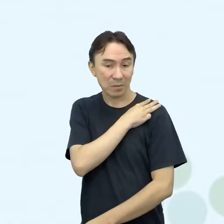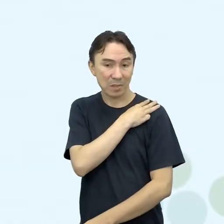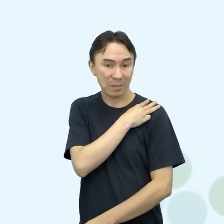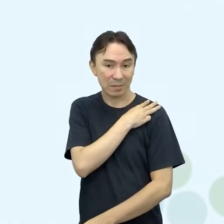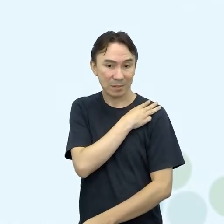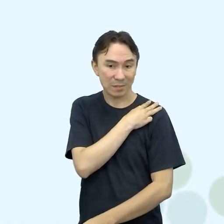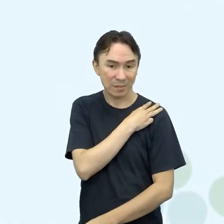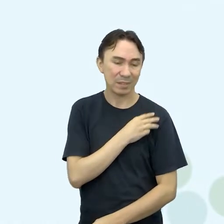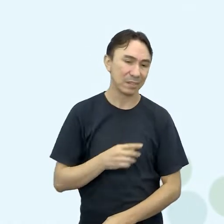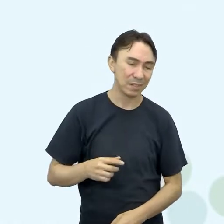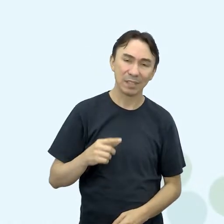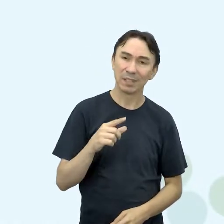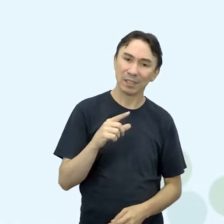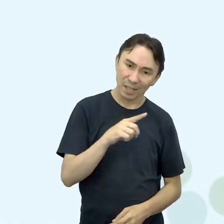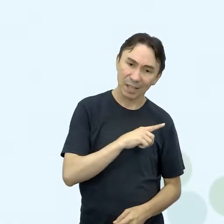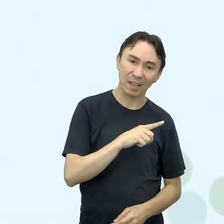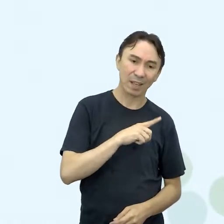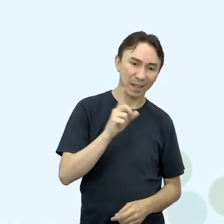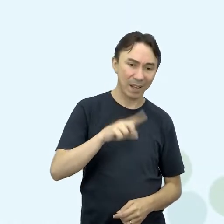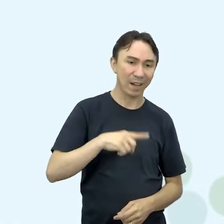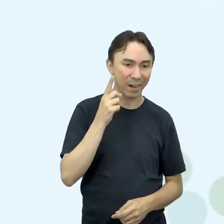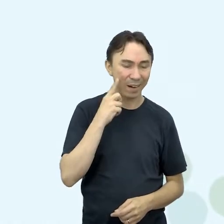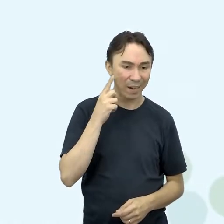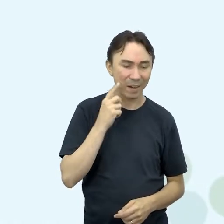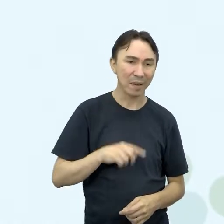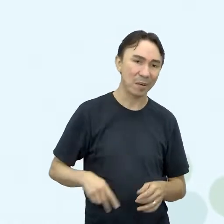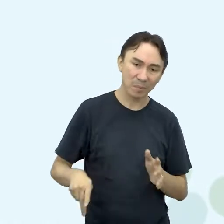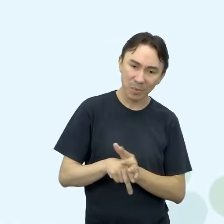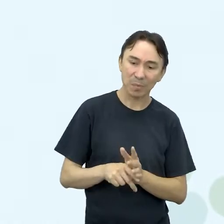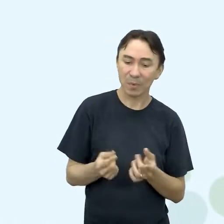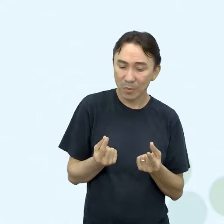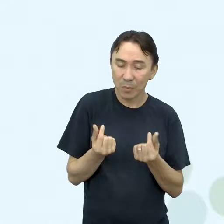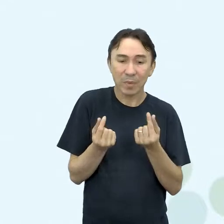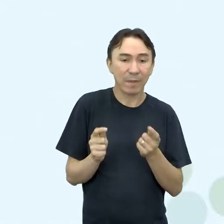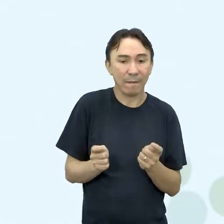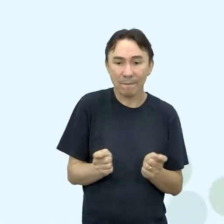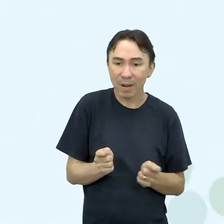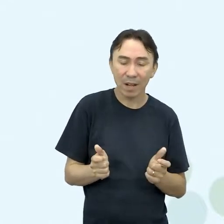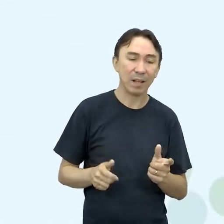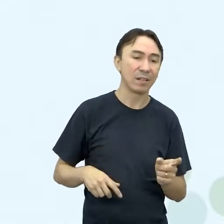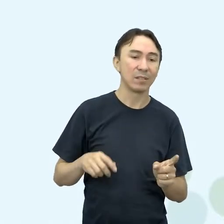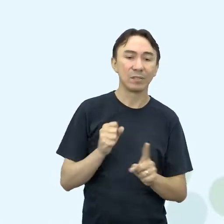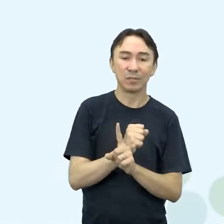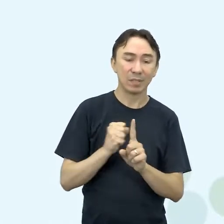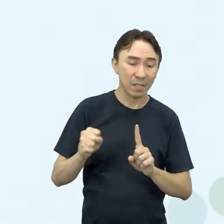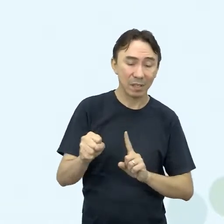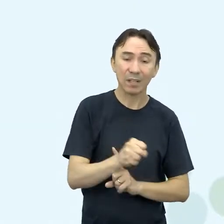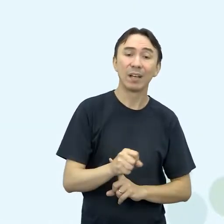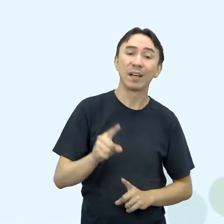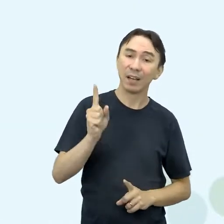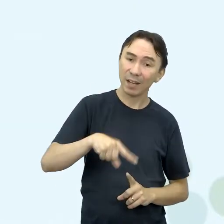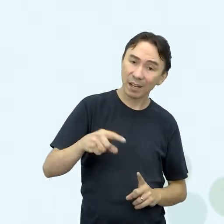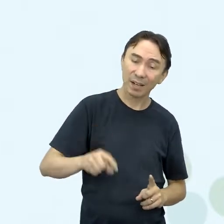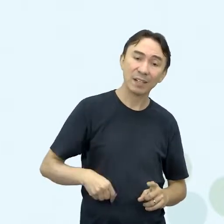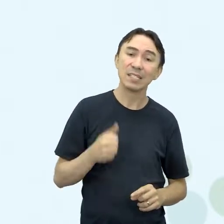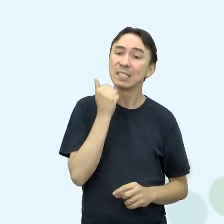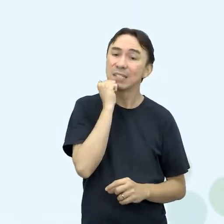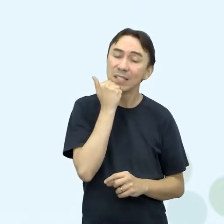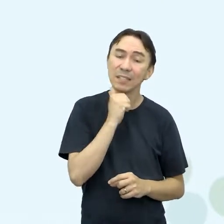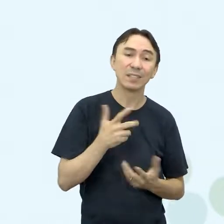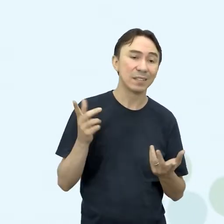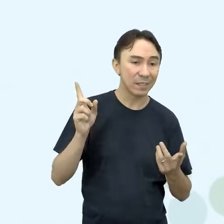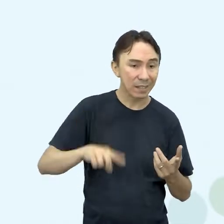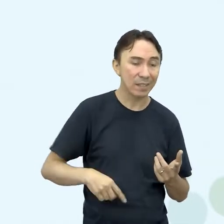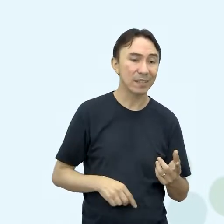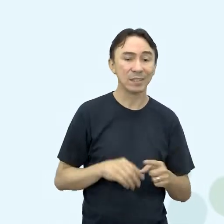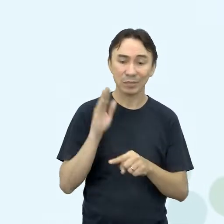de economia, algo mais social, que não deixa de ser a ciência algo sustentável, trabalhar para reutilizar, né, tudo